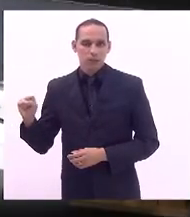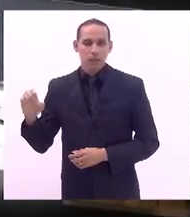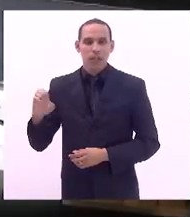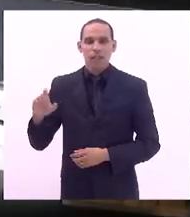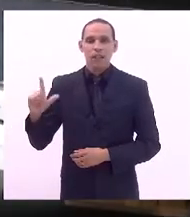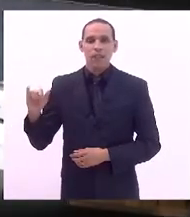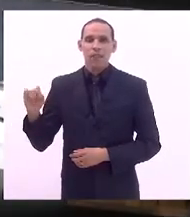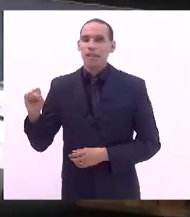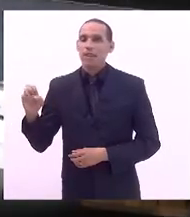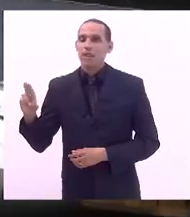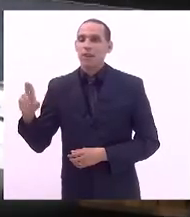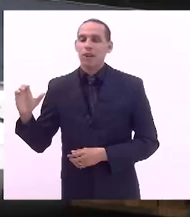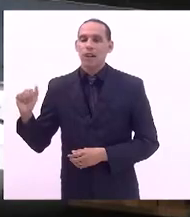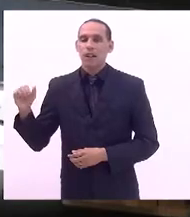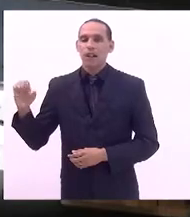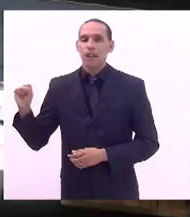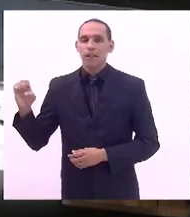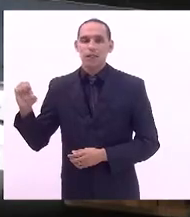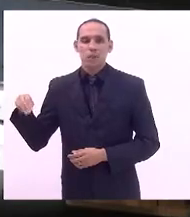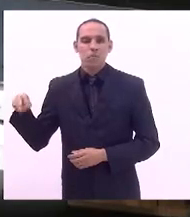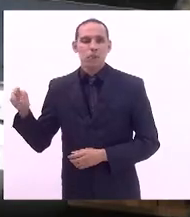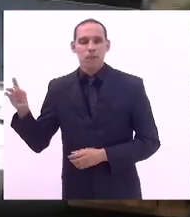Eliseu Casimiro